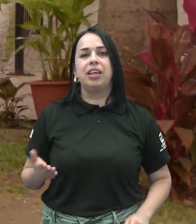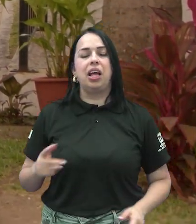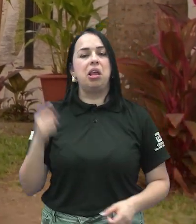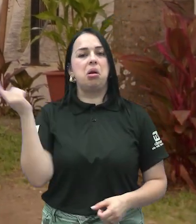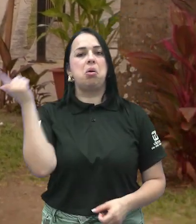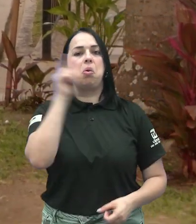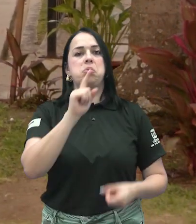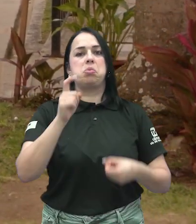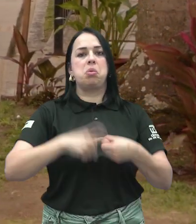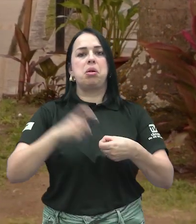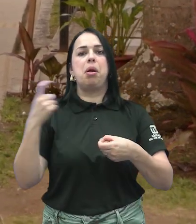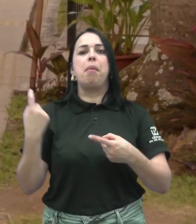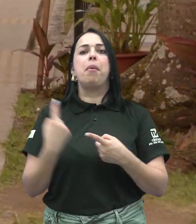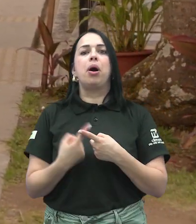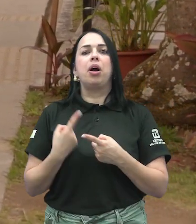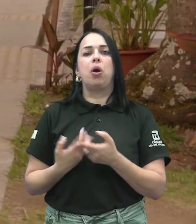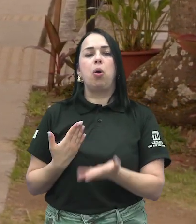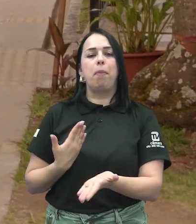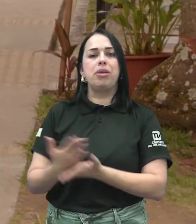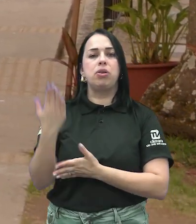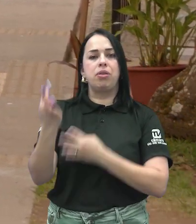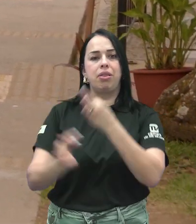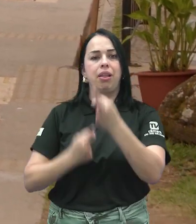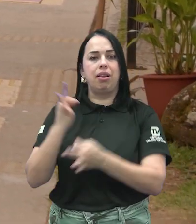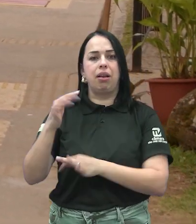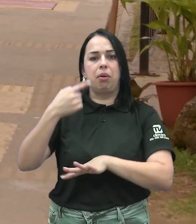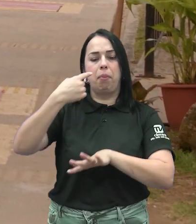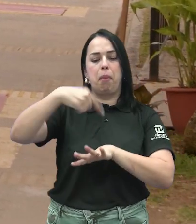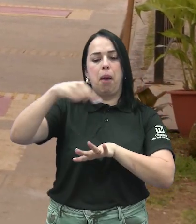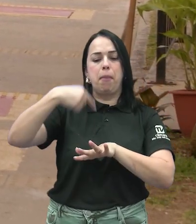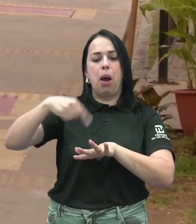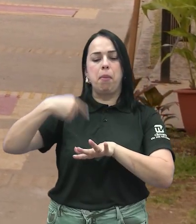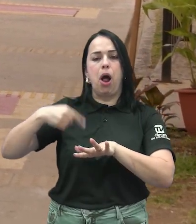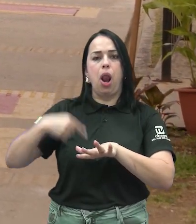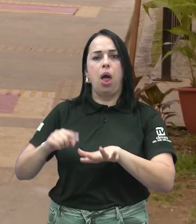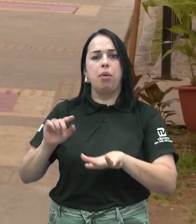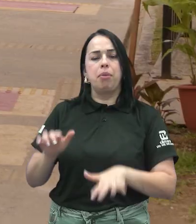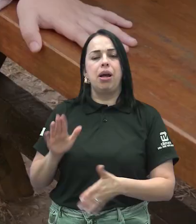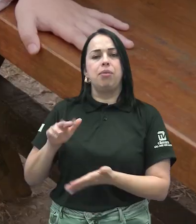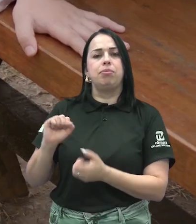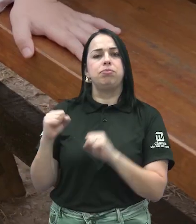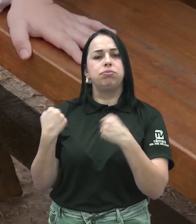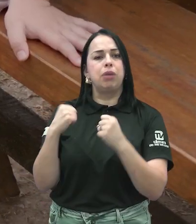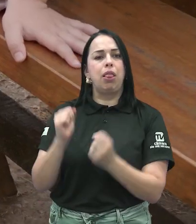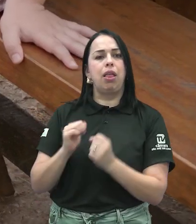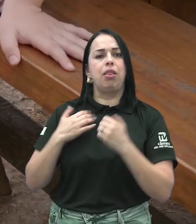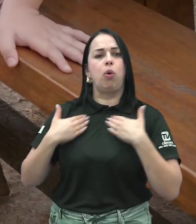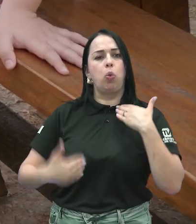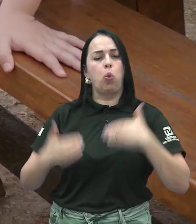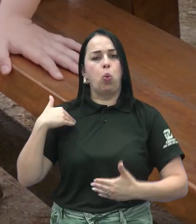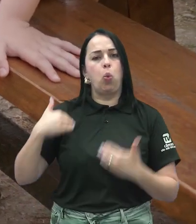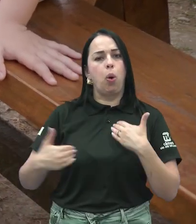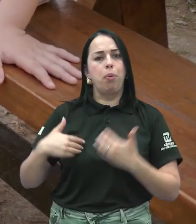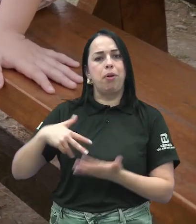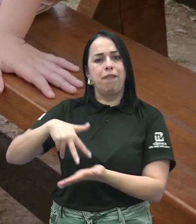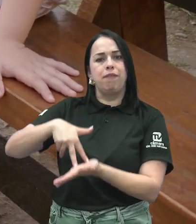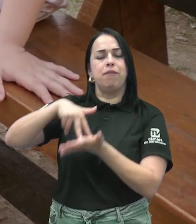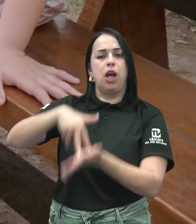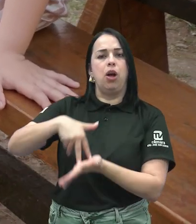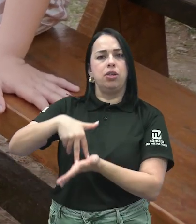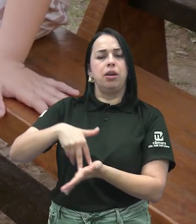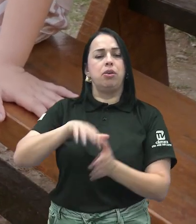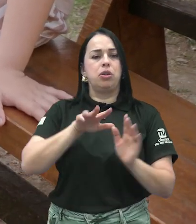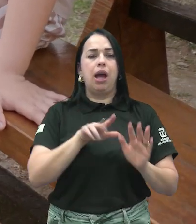da matéria tem autonomia graças ao tratamento multidisciplinar de fortalecimento